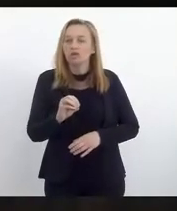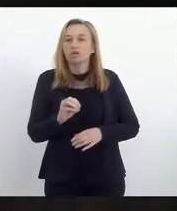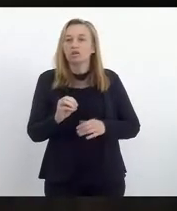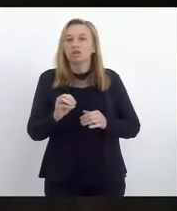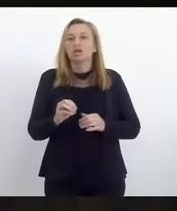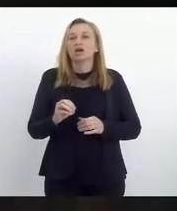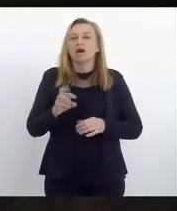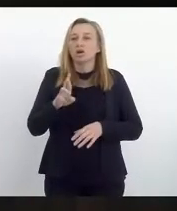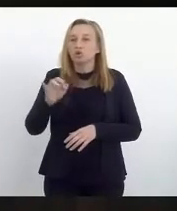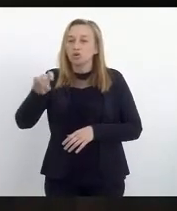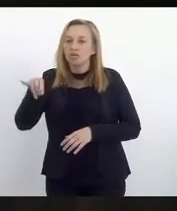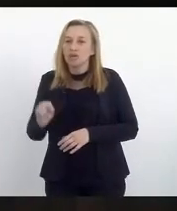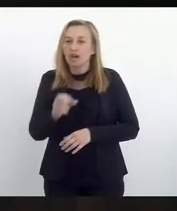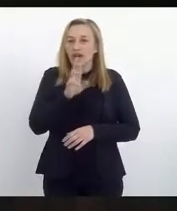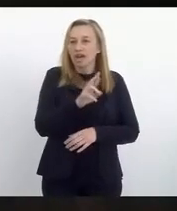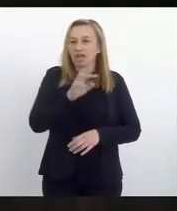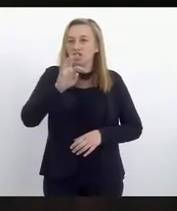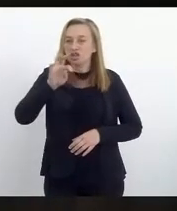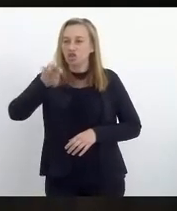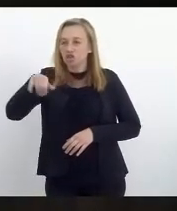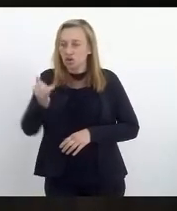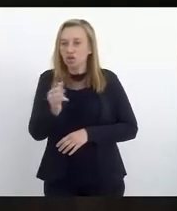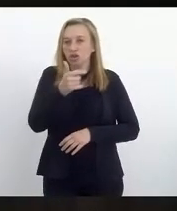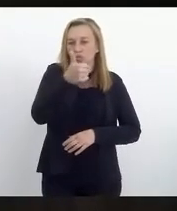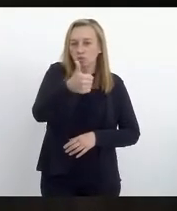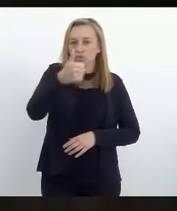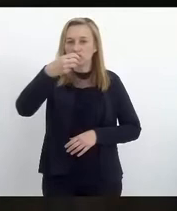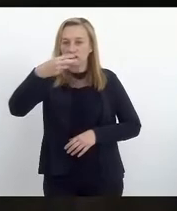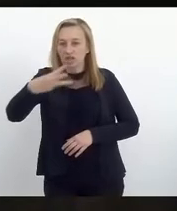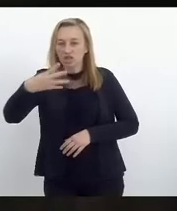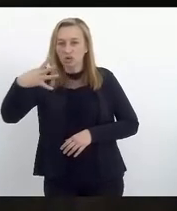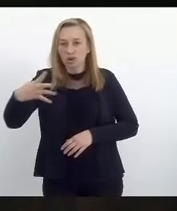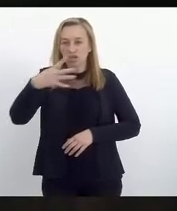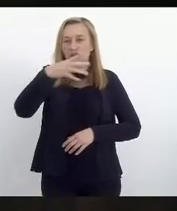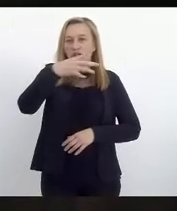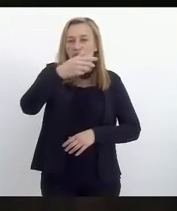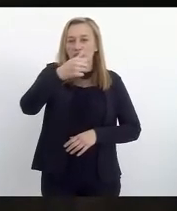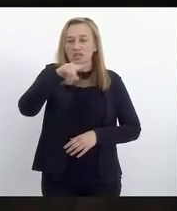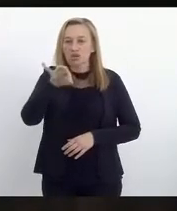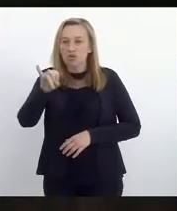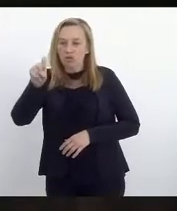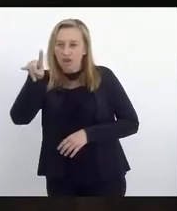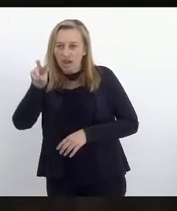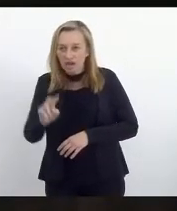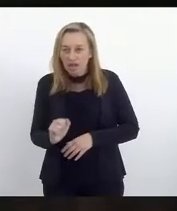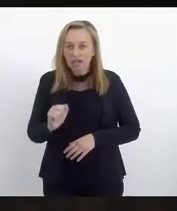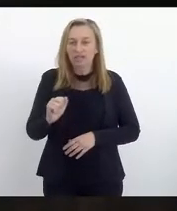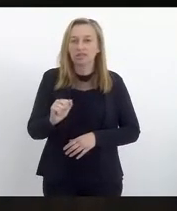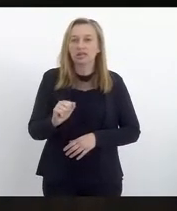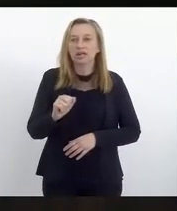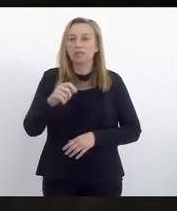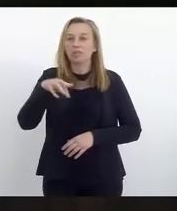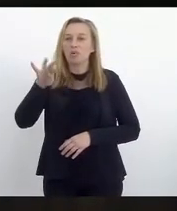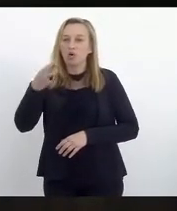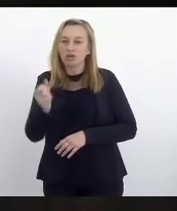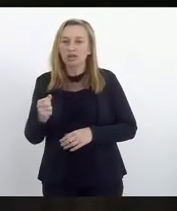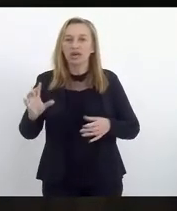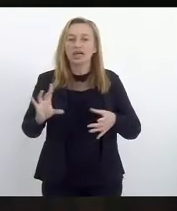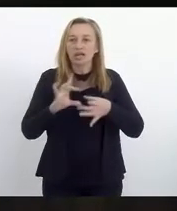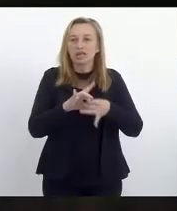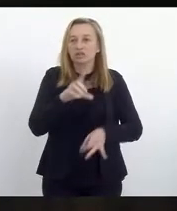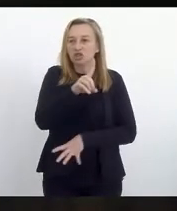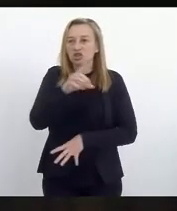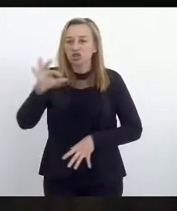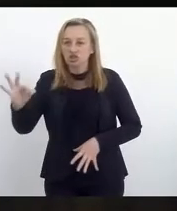denomina rodovia RJ-134 Silveira da Mota, o trecho da rodovia estadual RJ-134, que liga o distrito